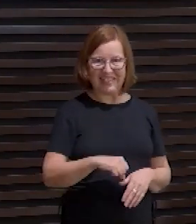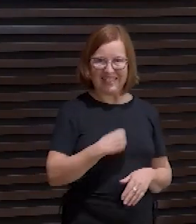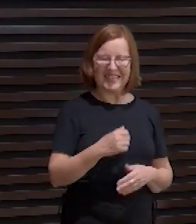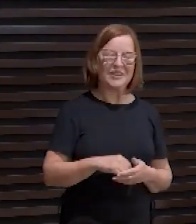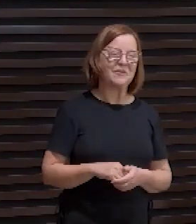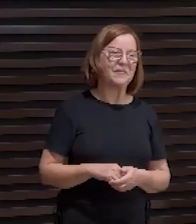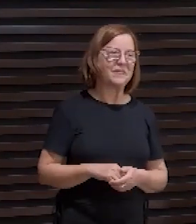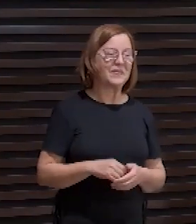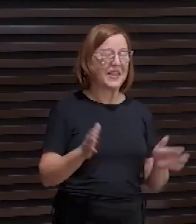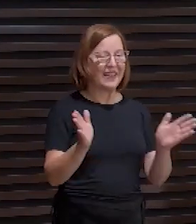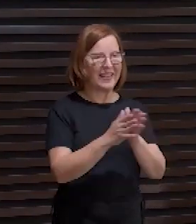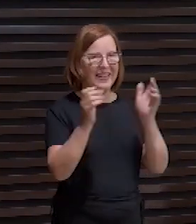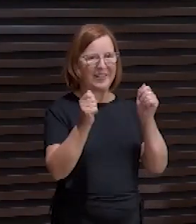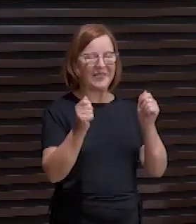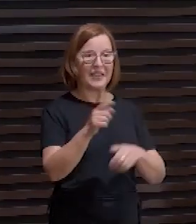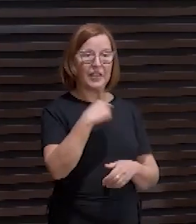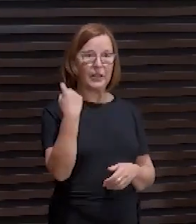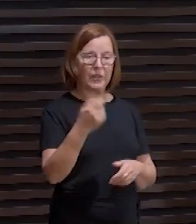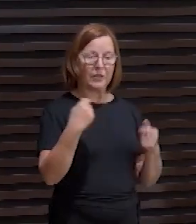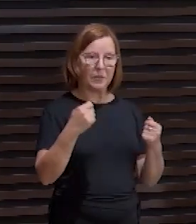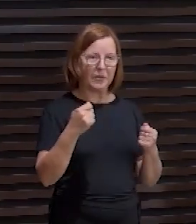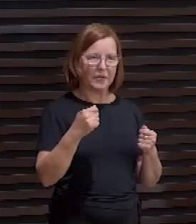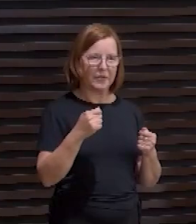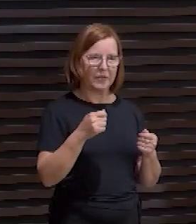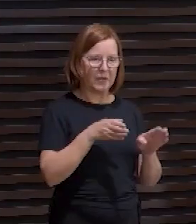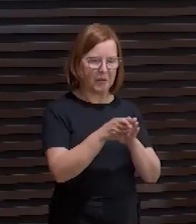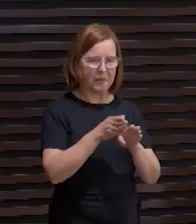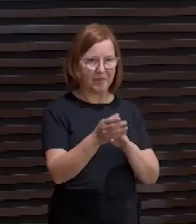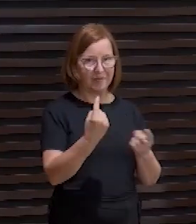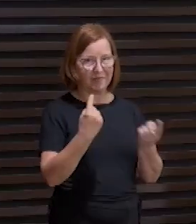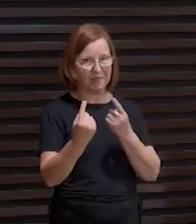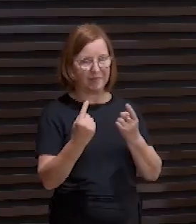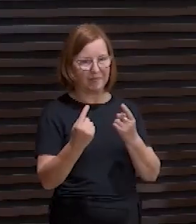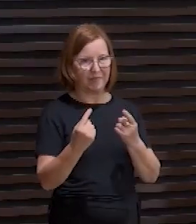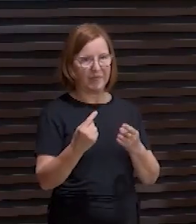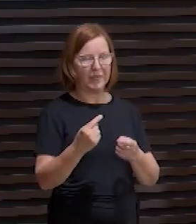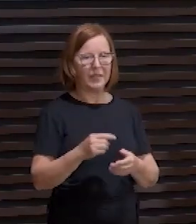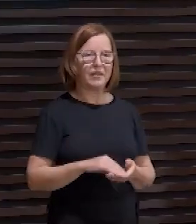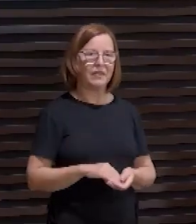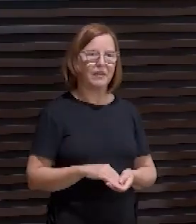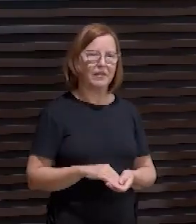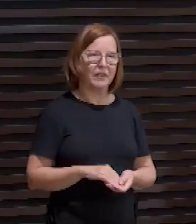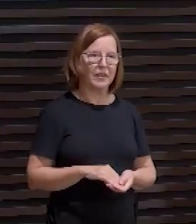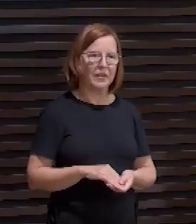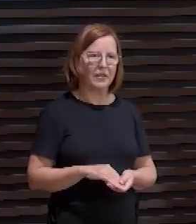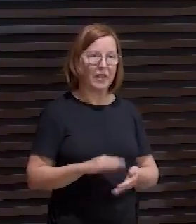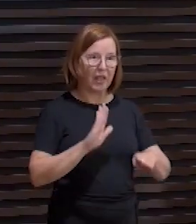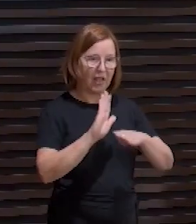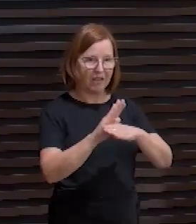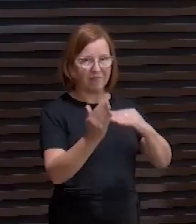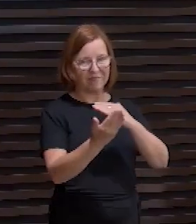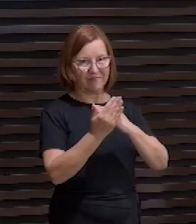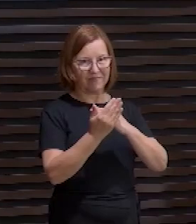como igreja, que nós possamos nos exortar mutuamente nessa caminhada, nos apoiar. Vai ter hora que nós vamos chorar junto,